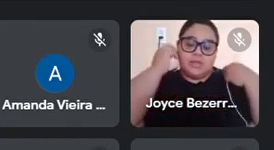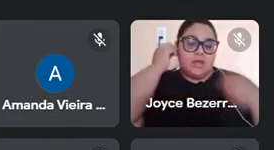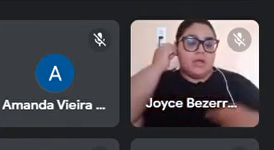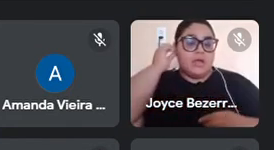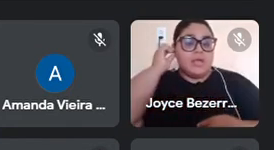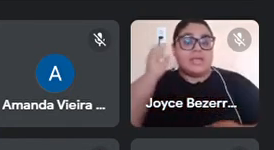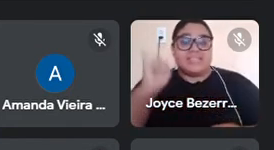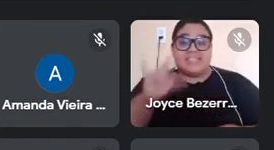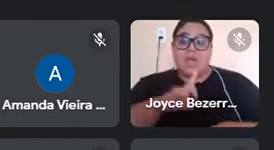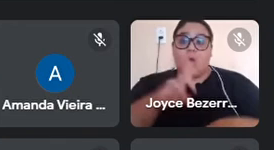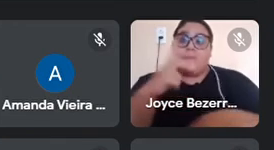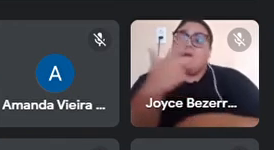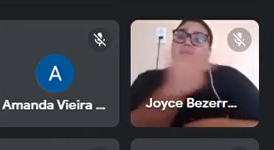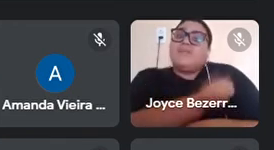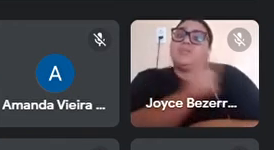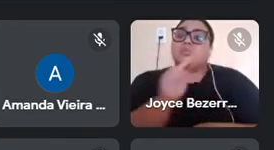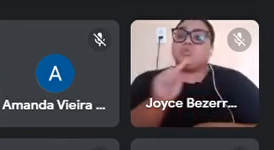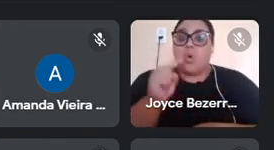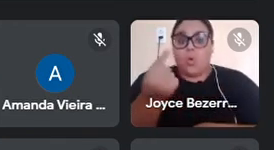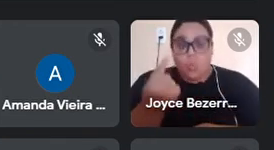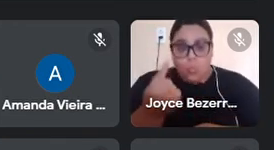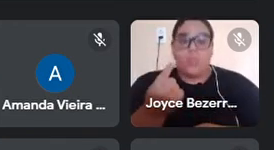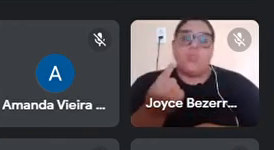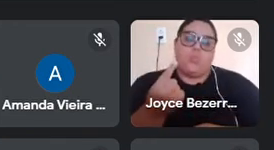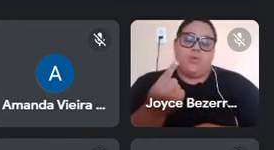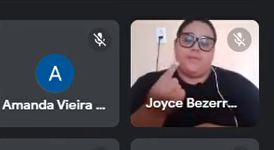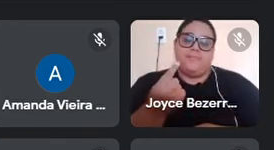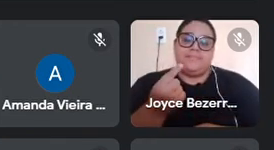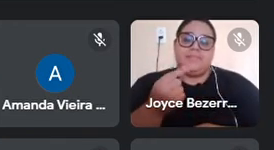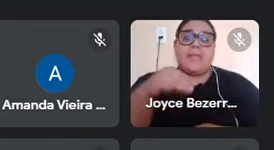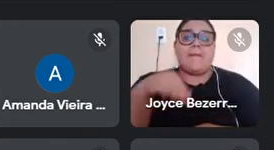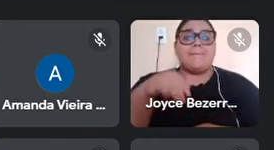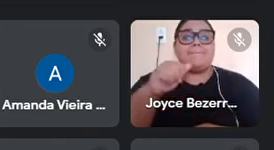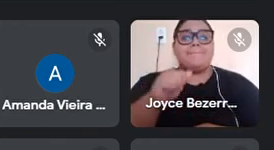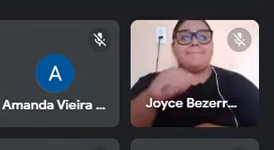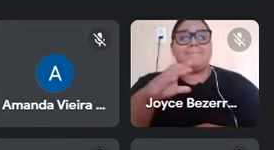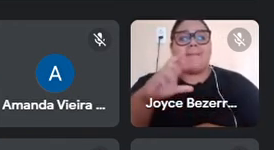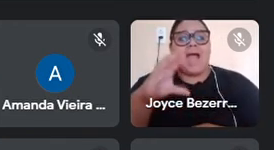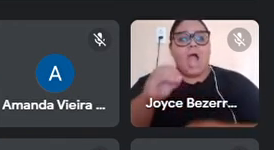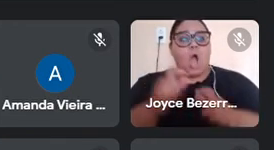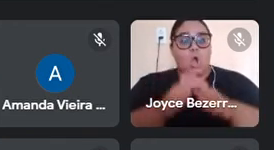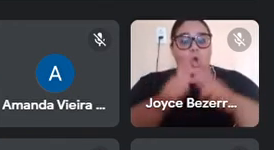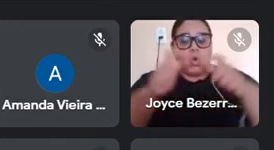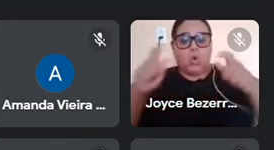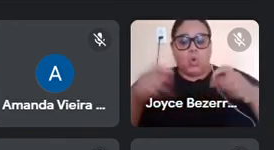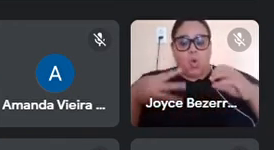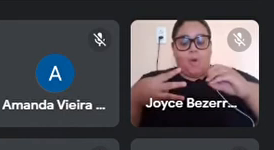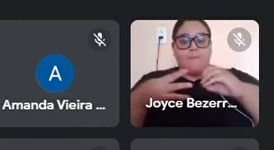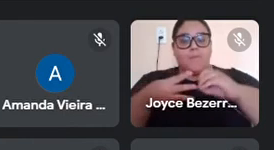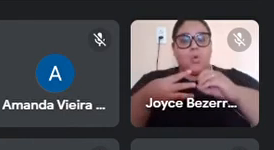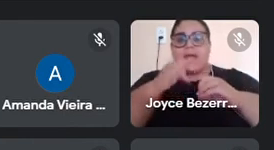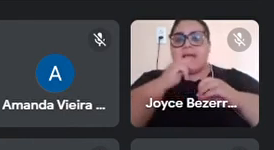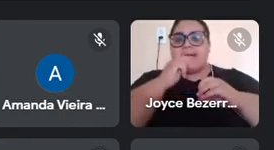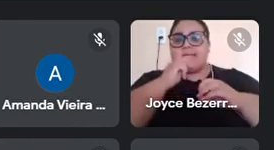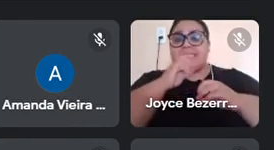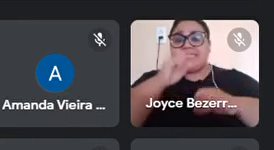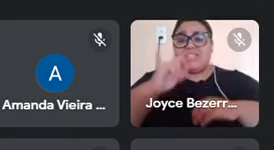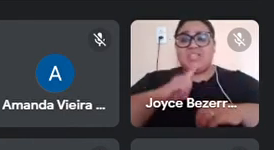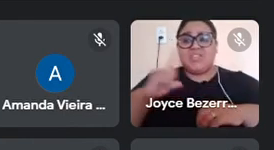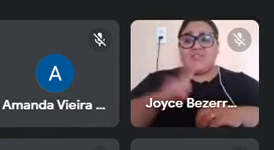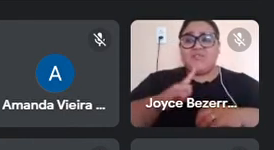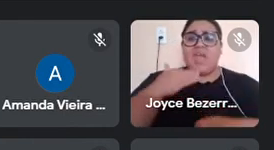uma macromolécula, se no processo de síntese essa macromolécula tiver um defeito, se por